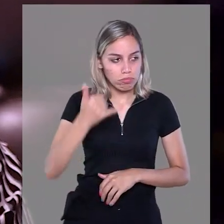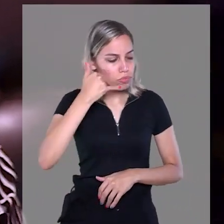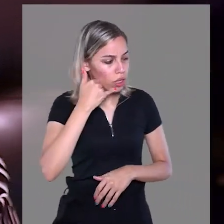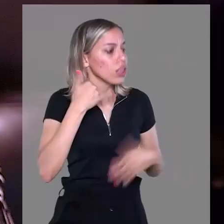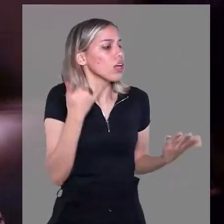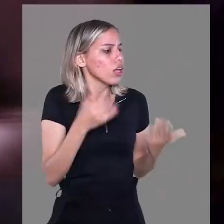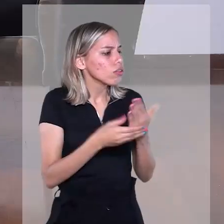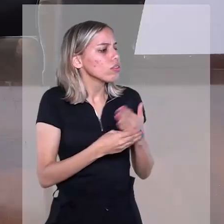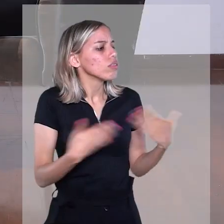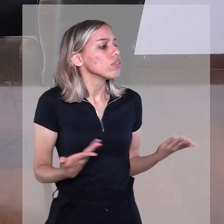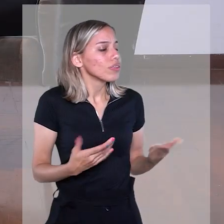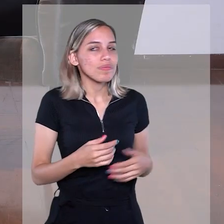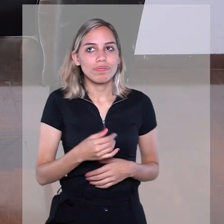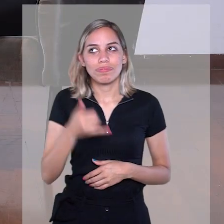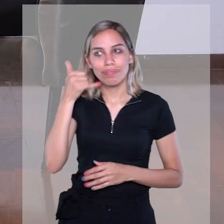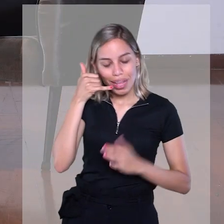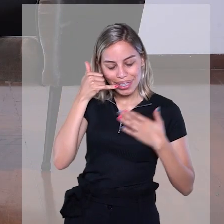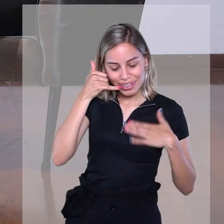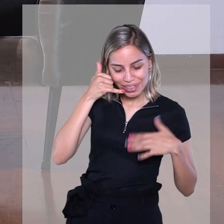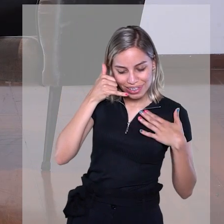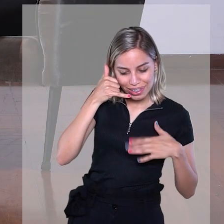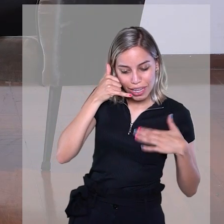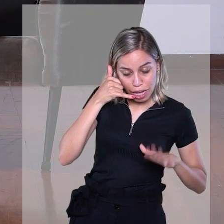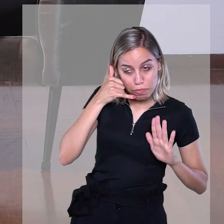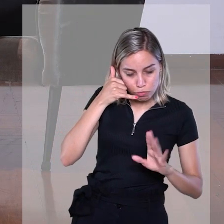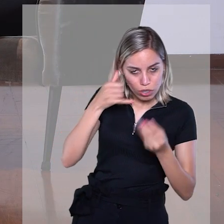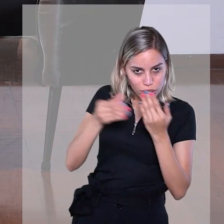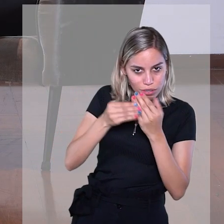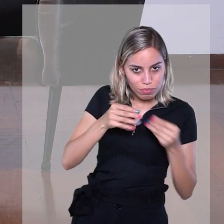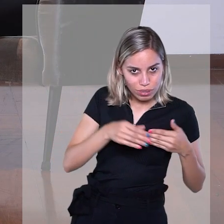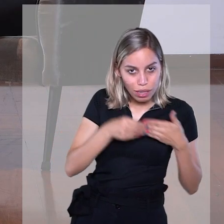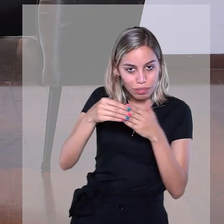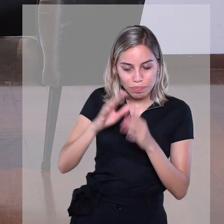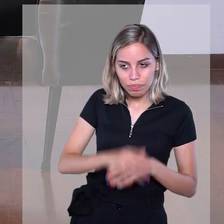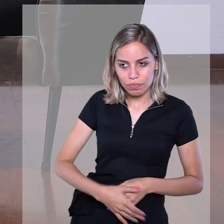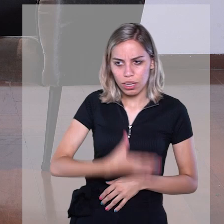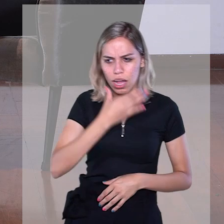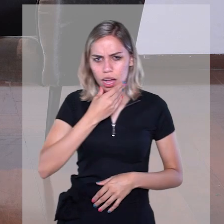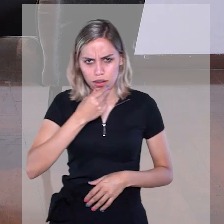Ricardo Aleixo. Aí eu entreguei, ele foi lendo, gostou do ritmo, gostou